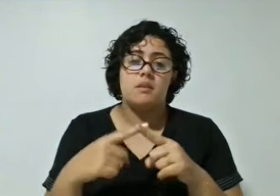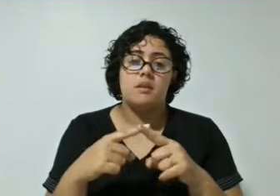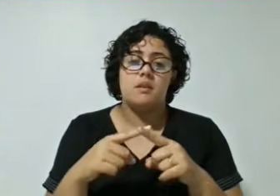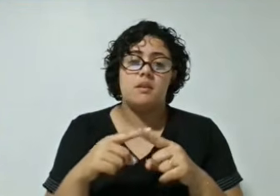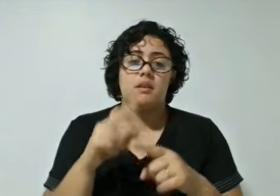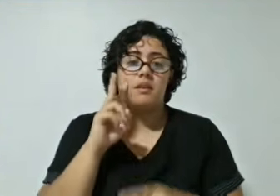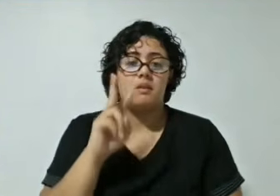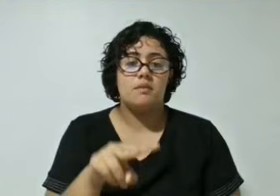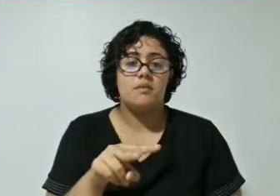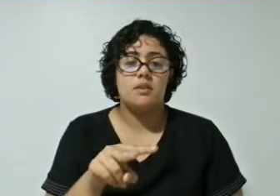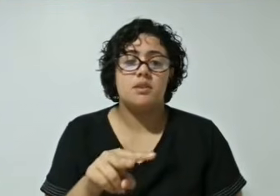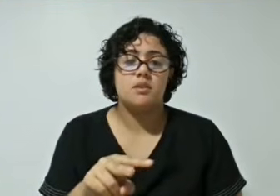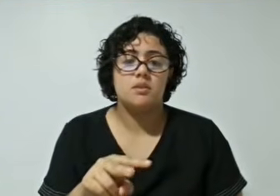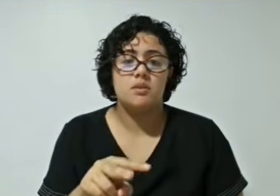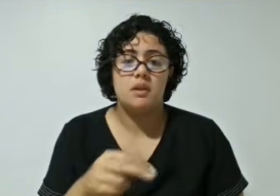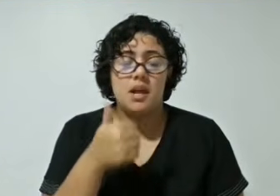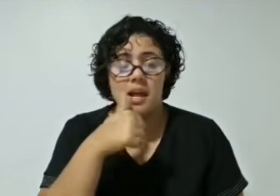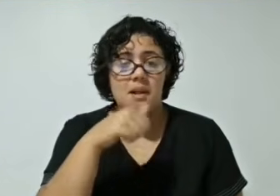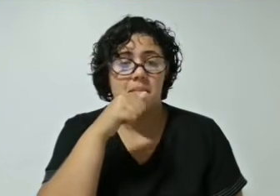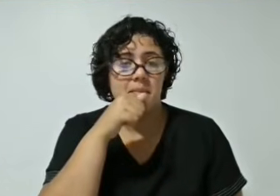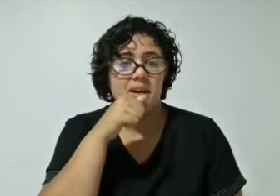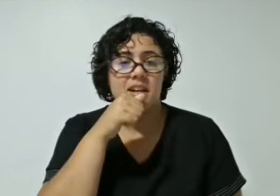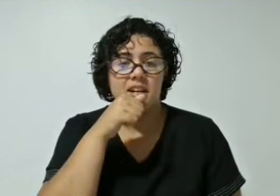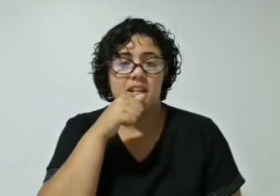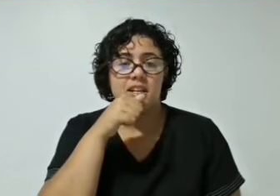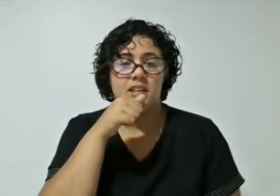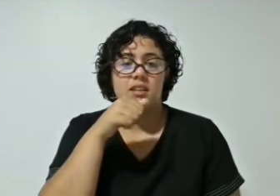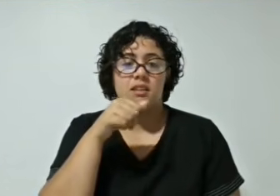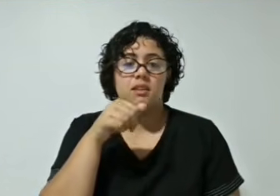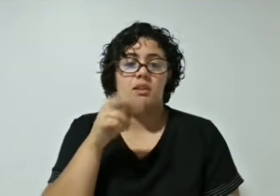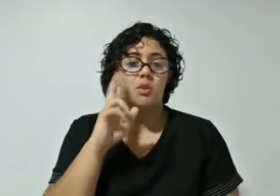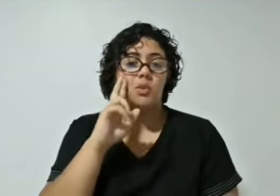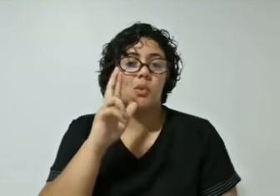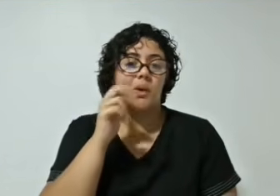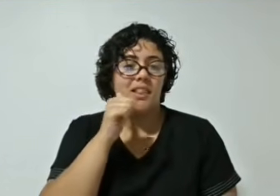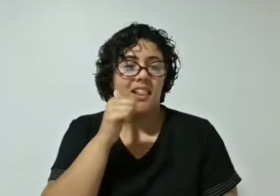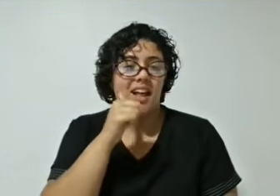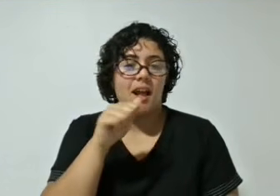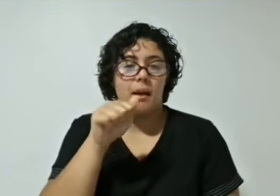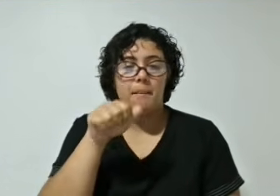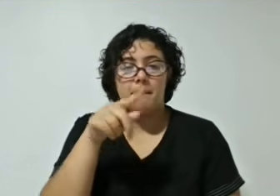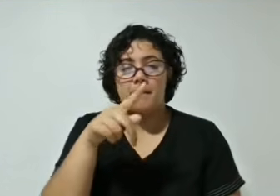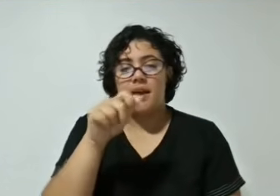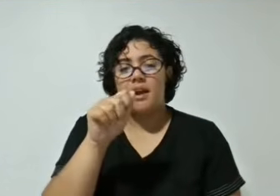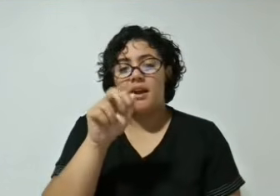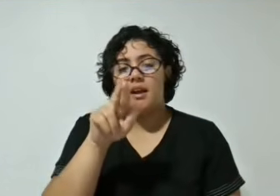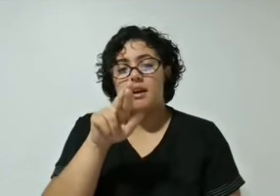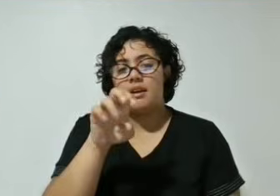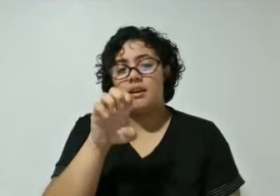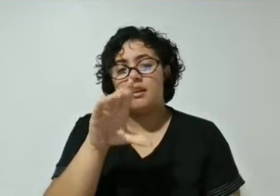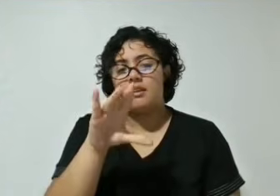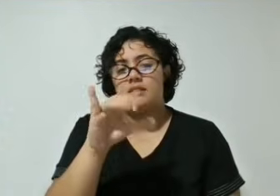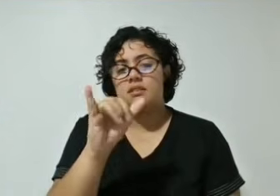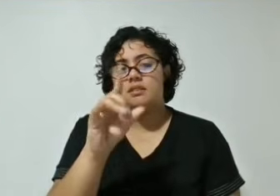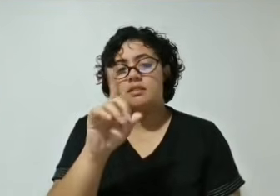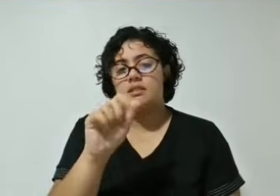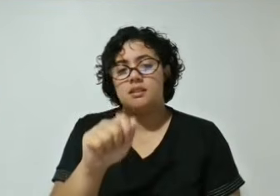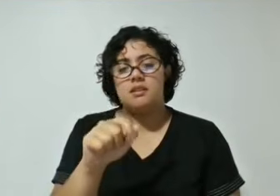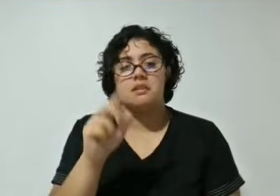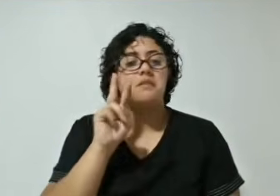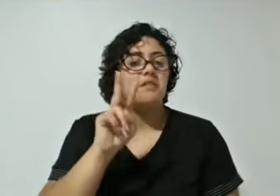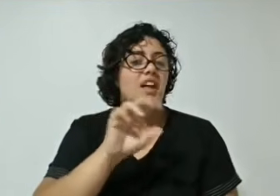Eli, como referência, Dona Aparecida e outras, e a gente percebe o impacto que o Centro Cultural gera na vida das pessoas.